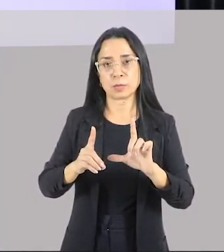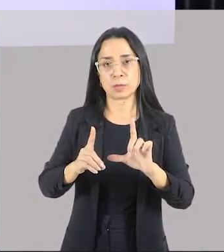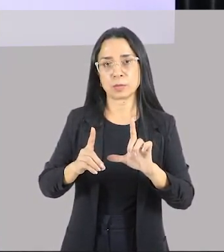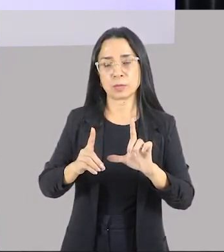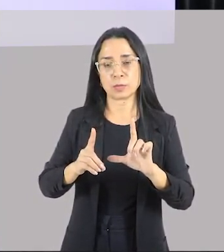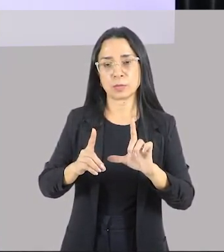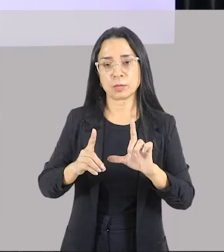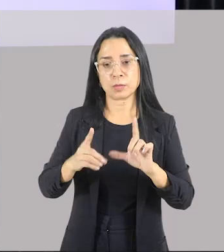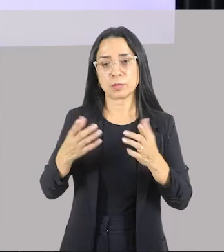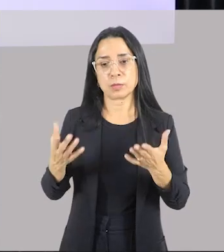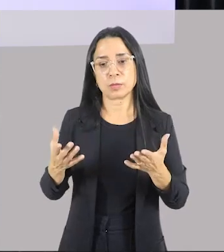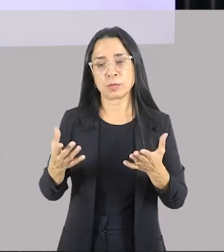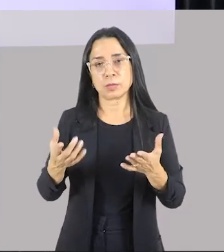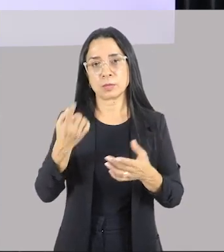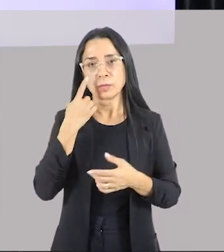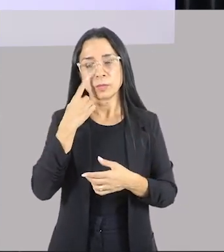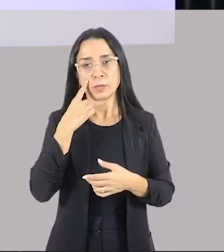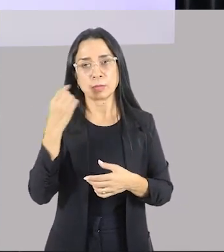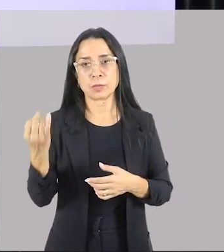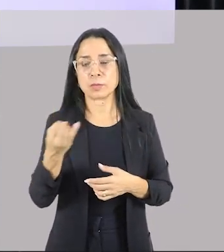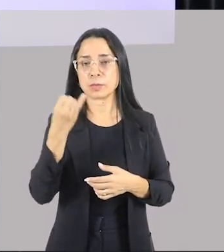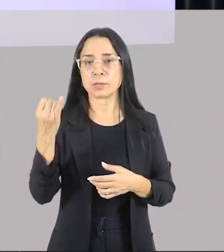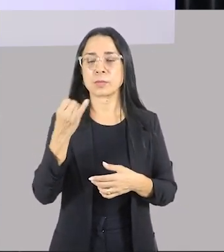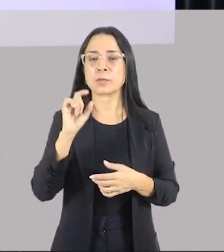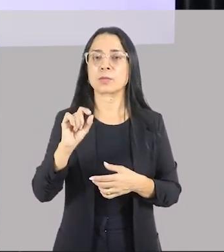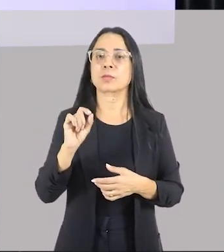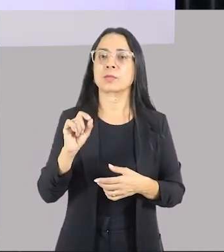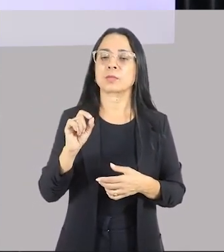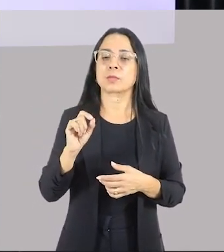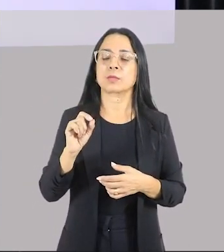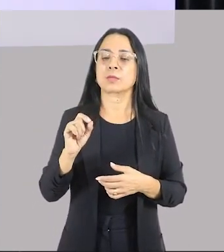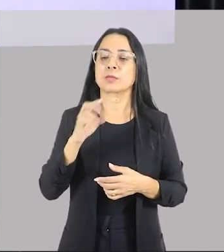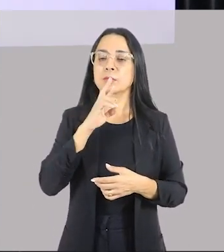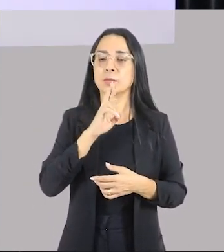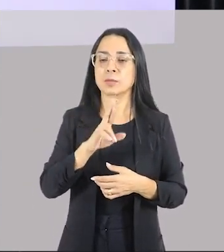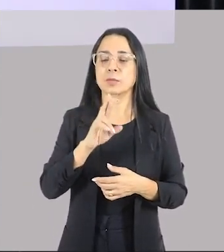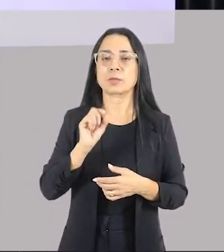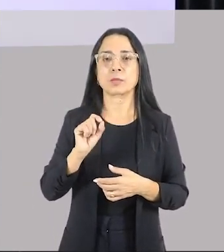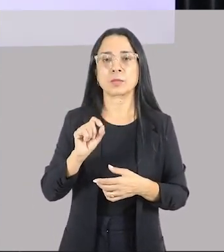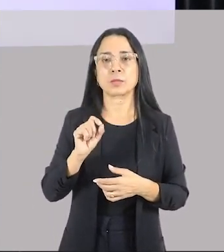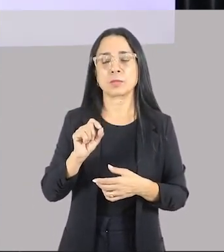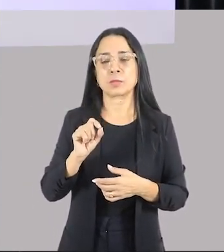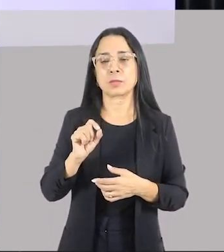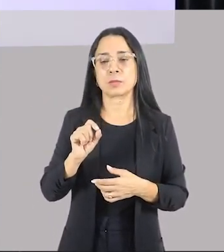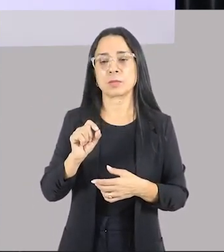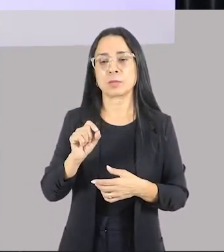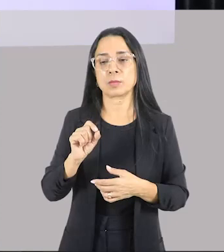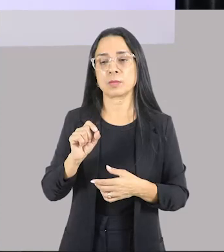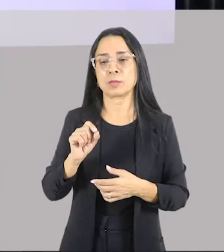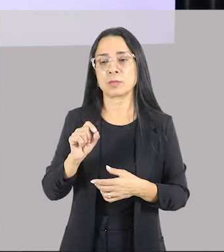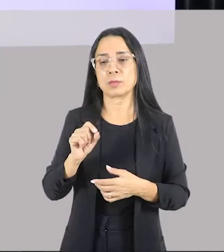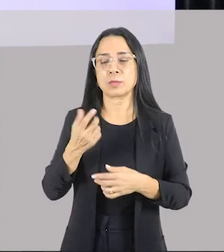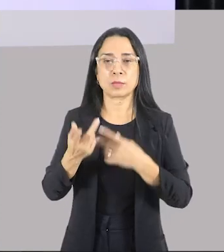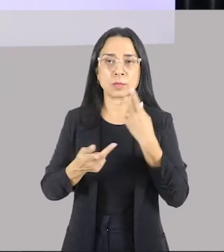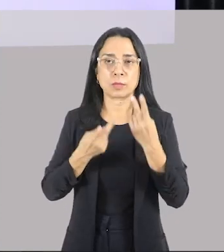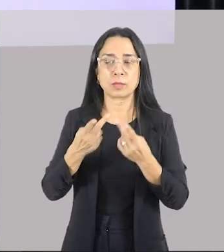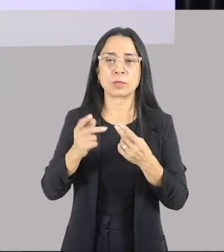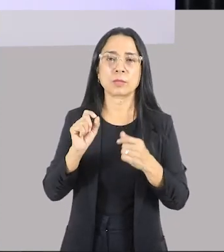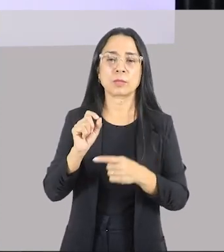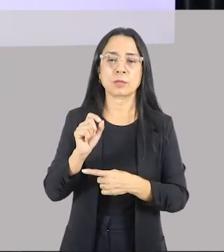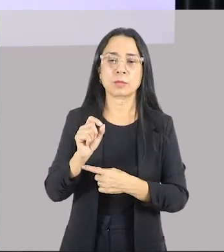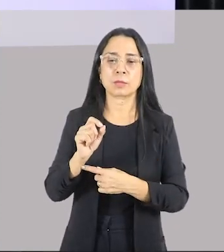sindical no Brasil. Olha só, gente, é importante essa alternativa, eu vou parar aqui um pouco para falar, porque ela fala sobre